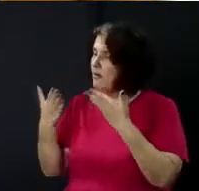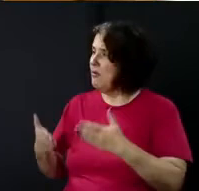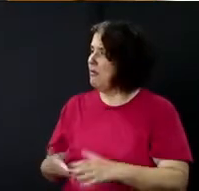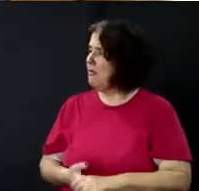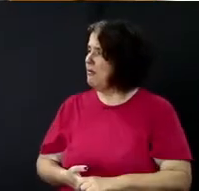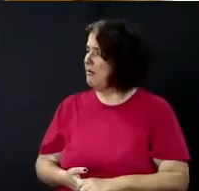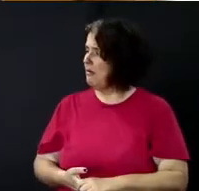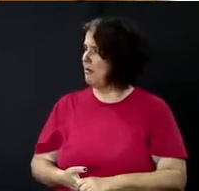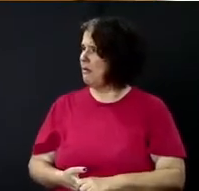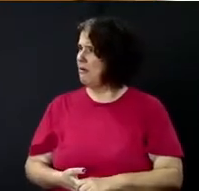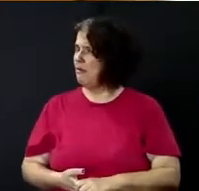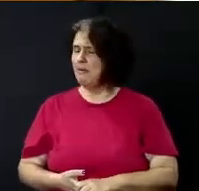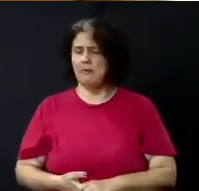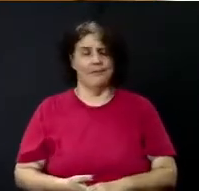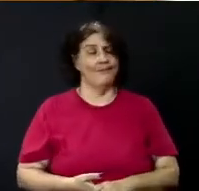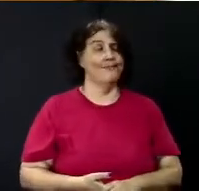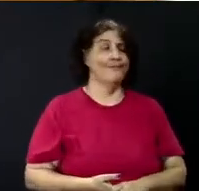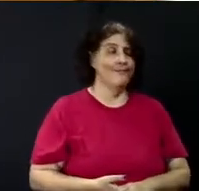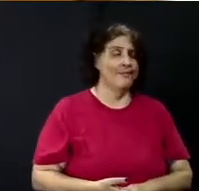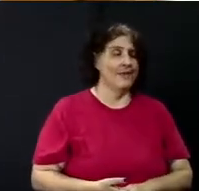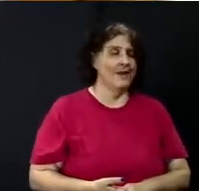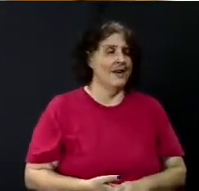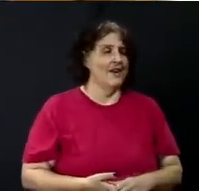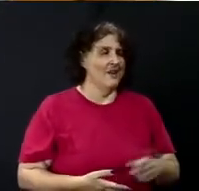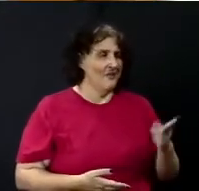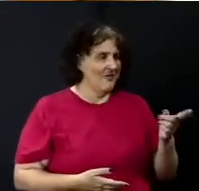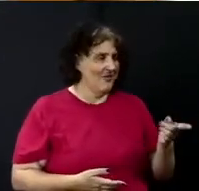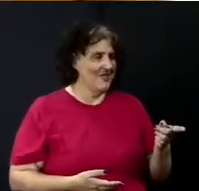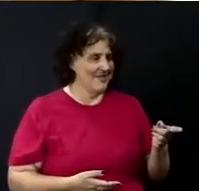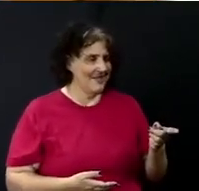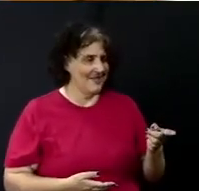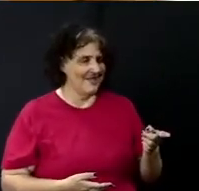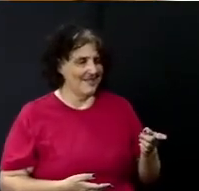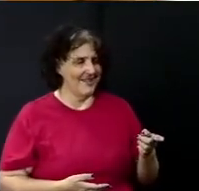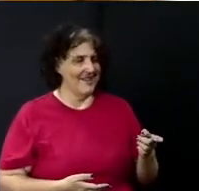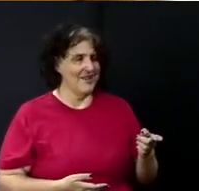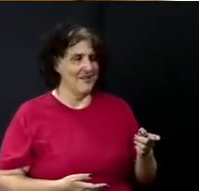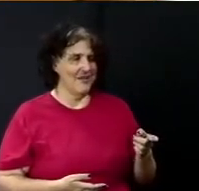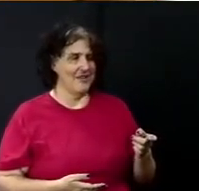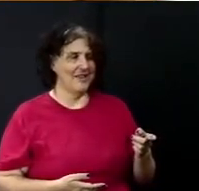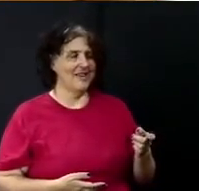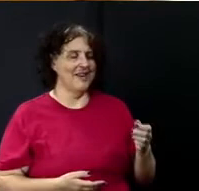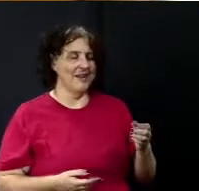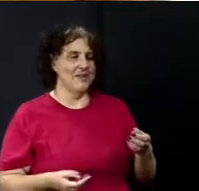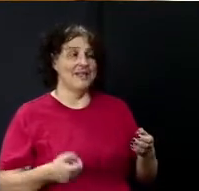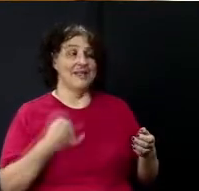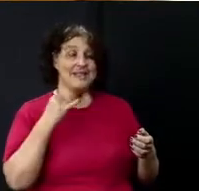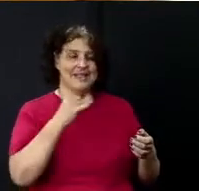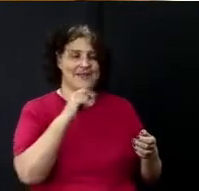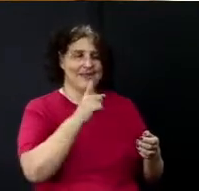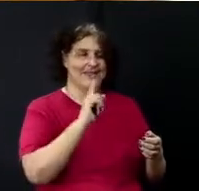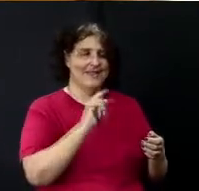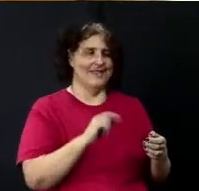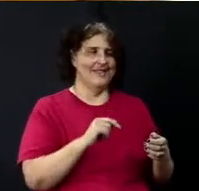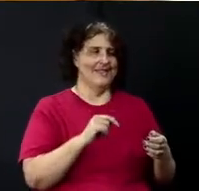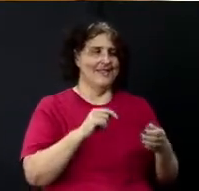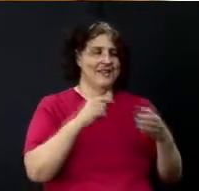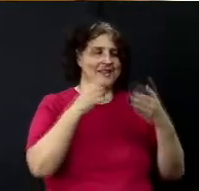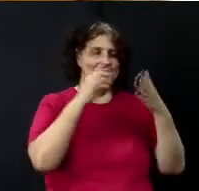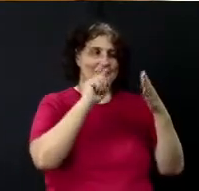algum. Mas como agora dizeis, nós vemos, subsiste o vosso